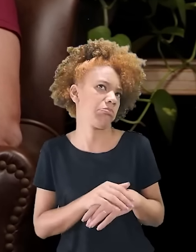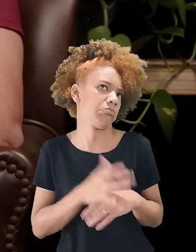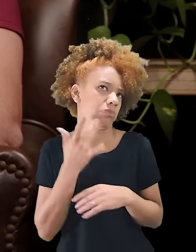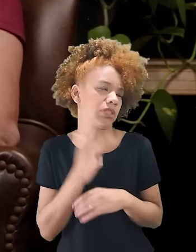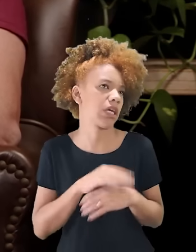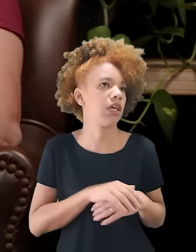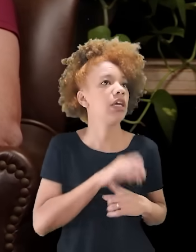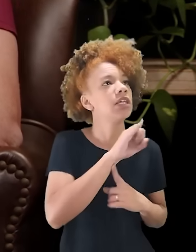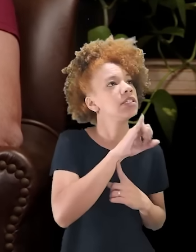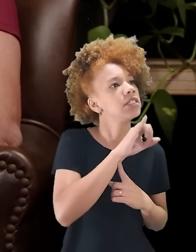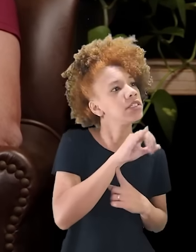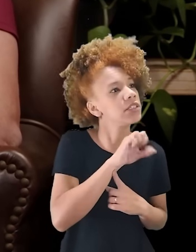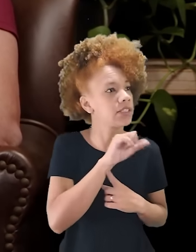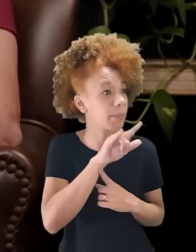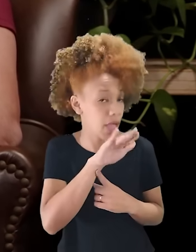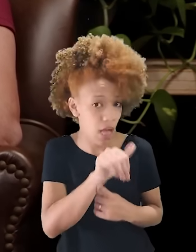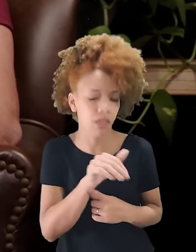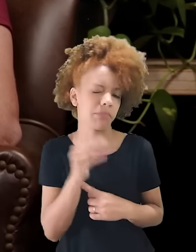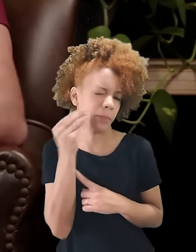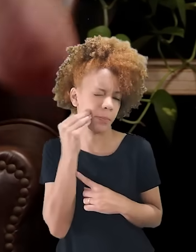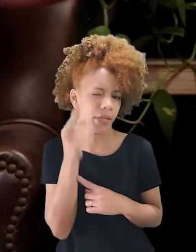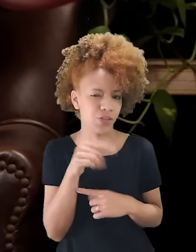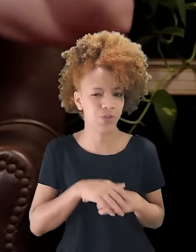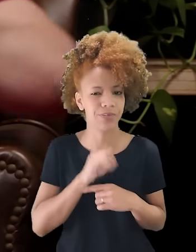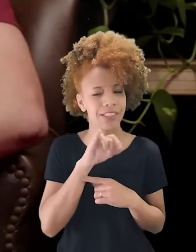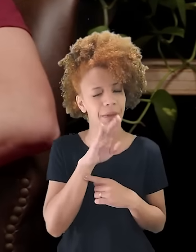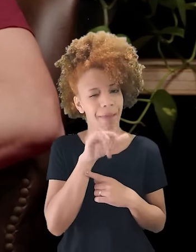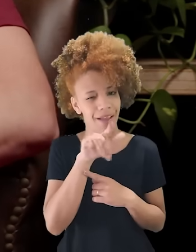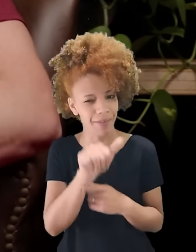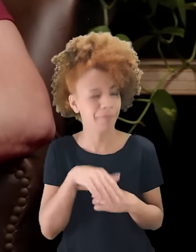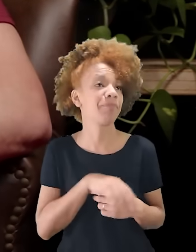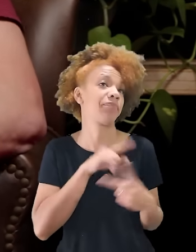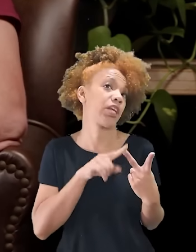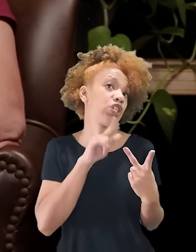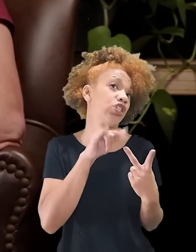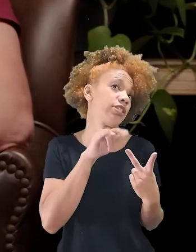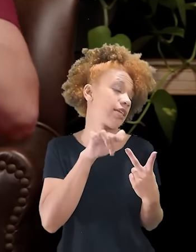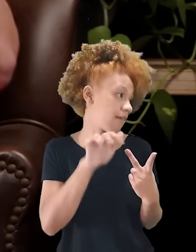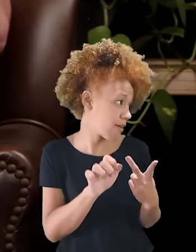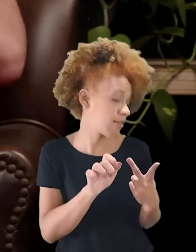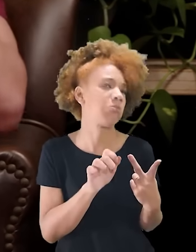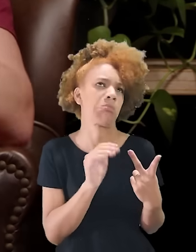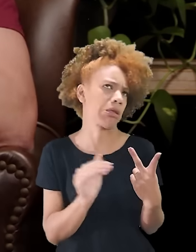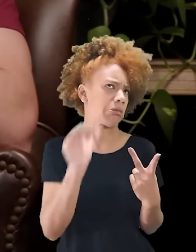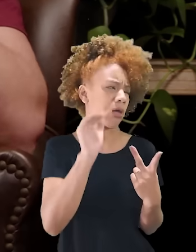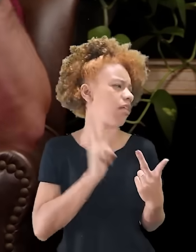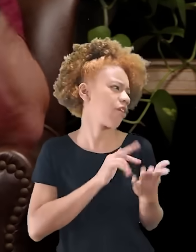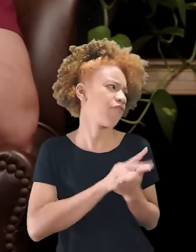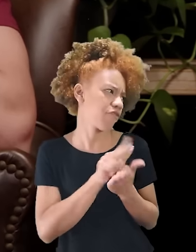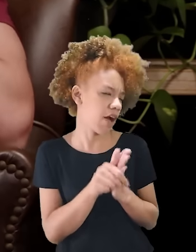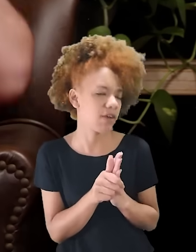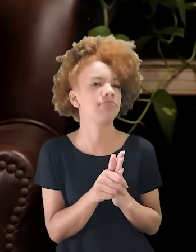pegar Isabele Fontana que é minha amiga beijo para ela uau s a Gisele que é a maior que teve e tal tem